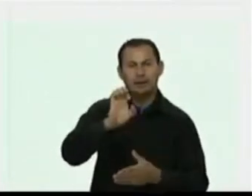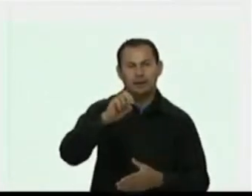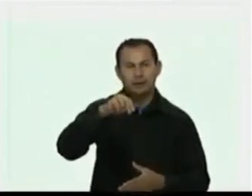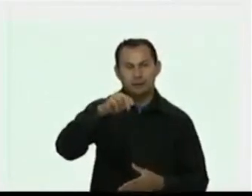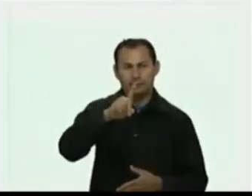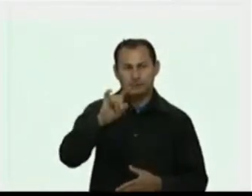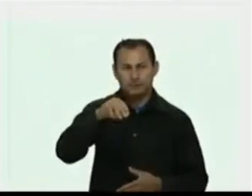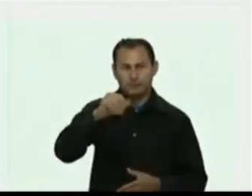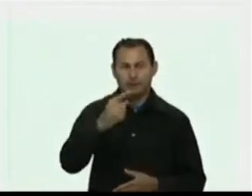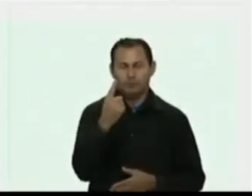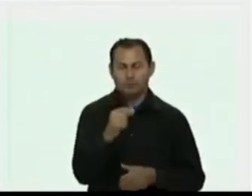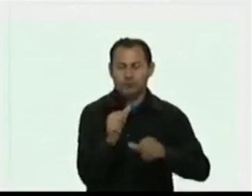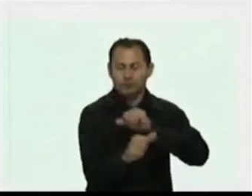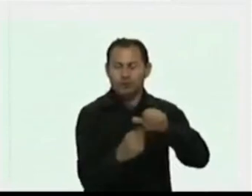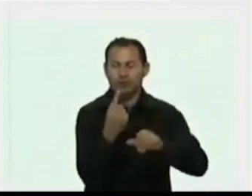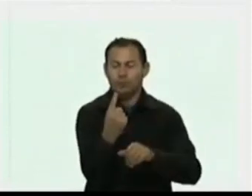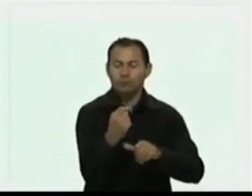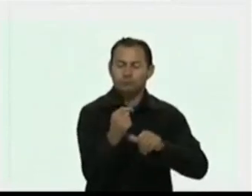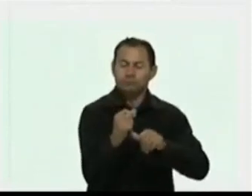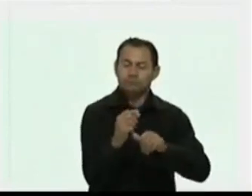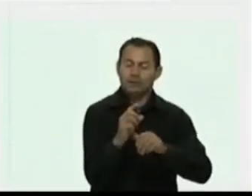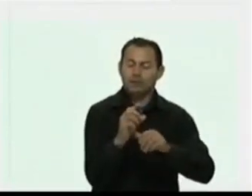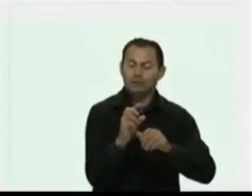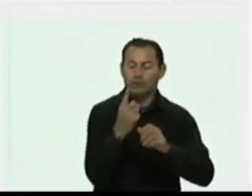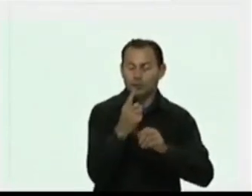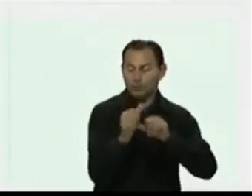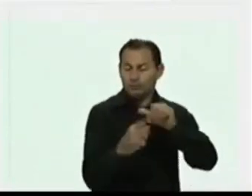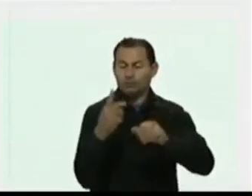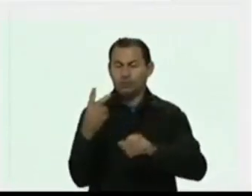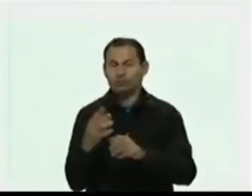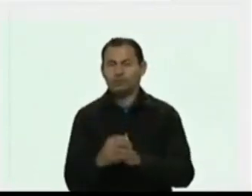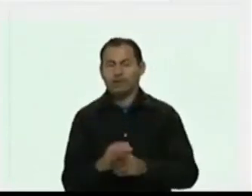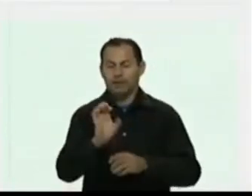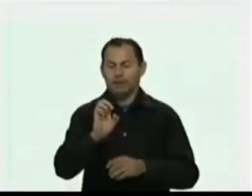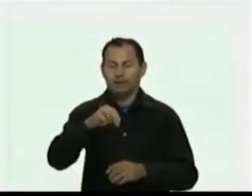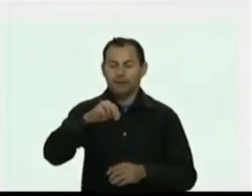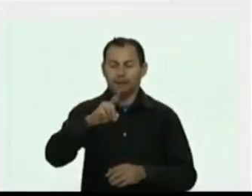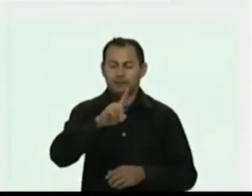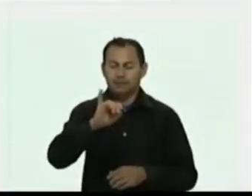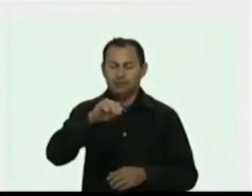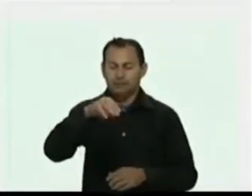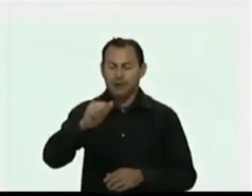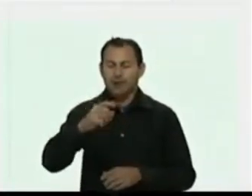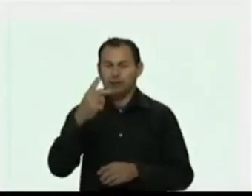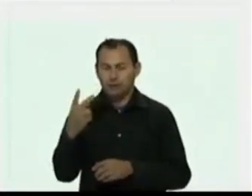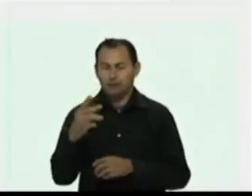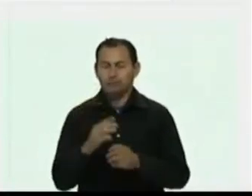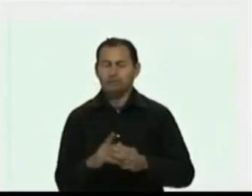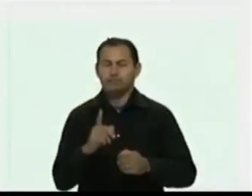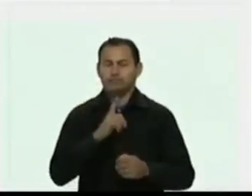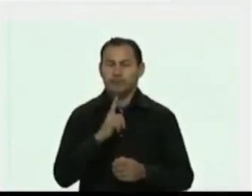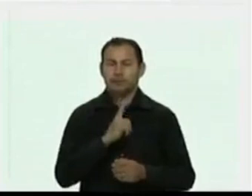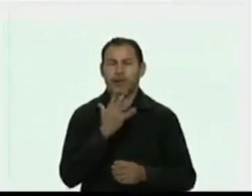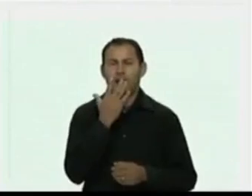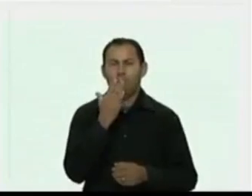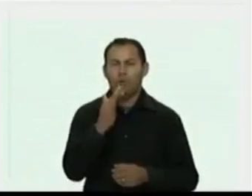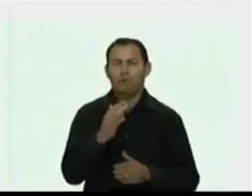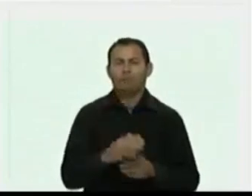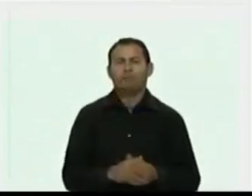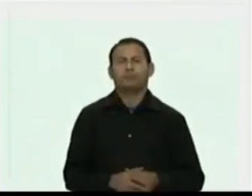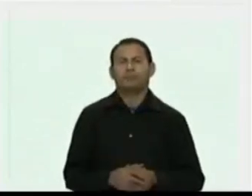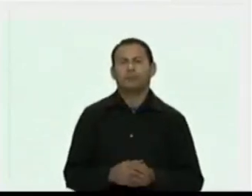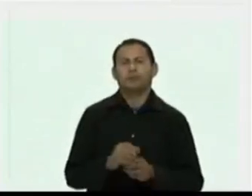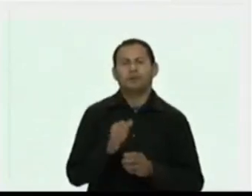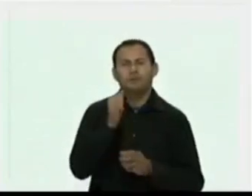vai transformar em precursor 2, com a enzima 2, você vai ter essa coloração agude. Agora, o